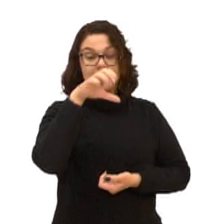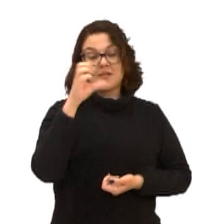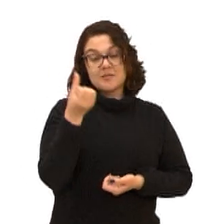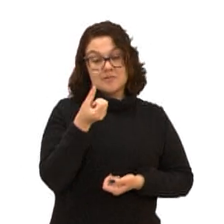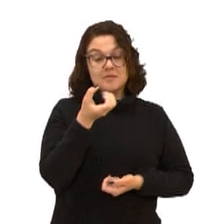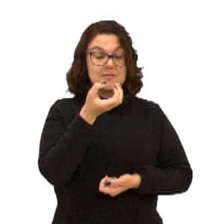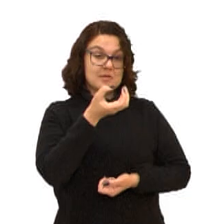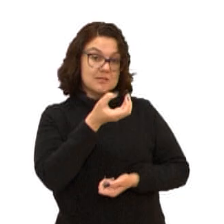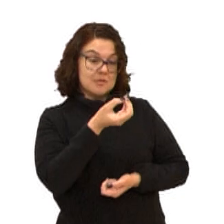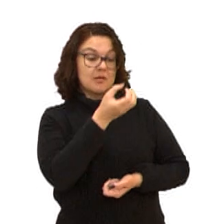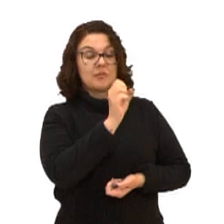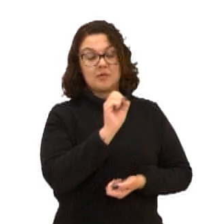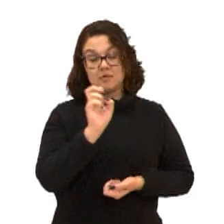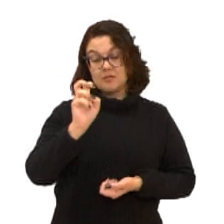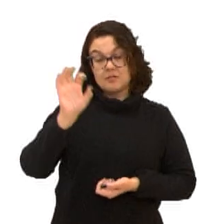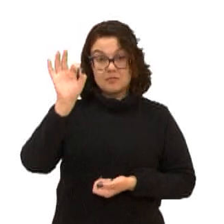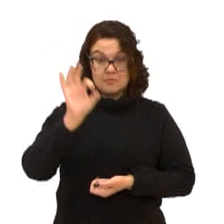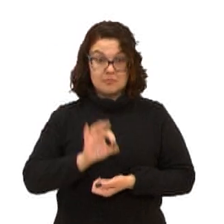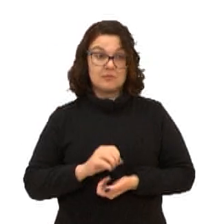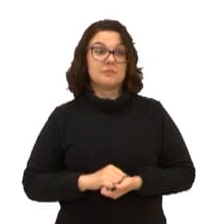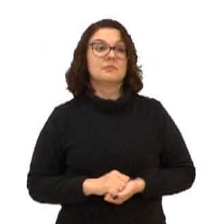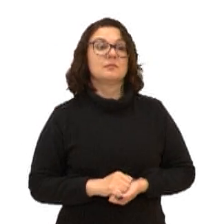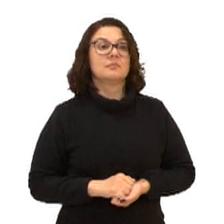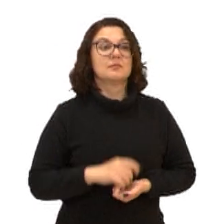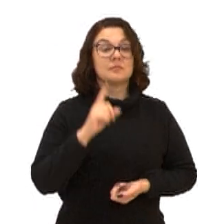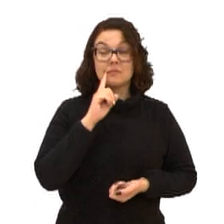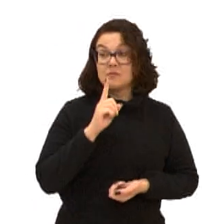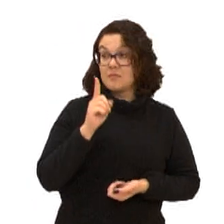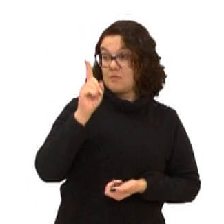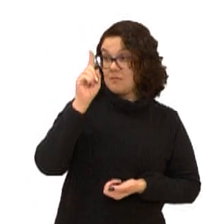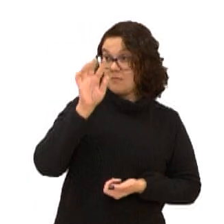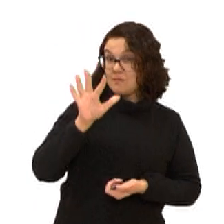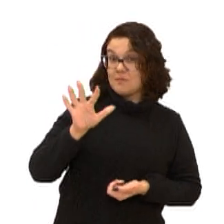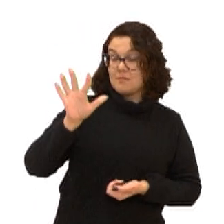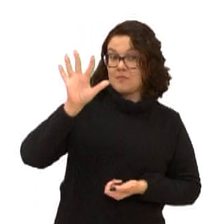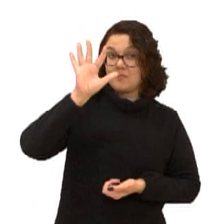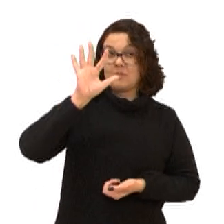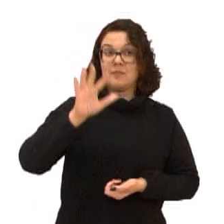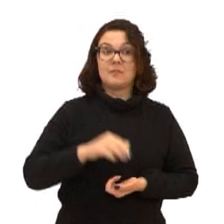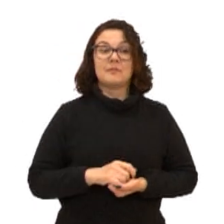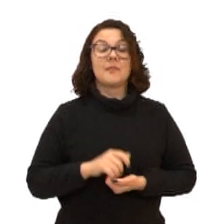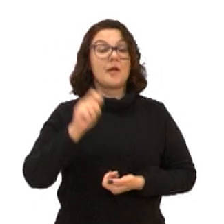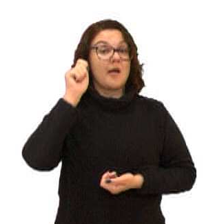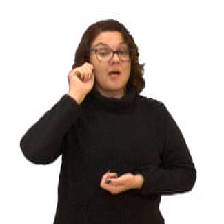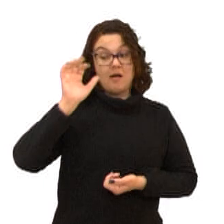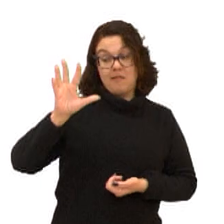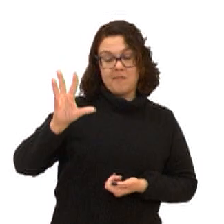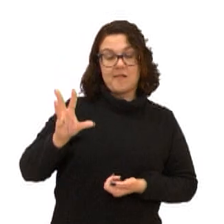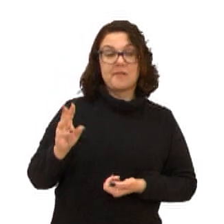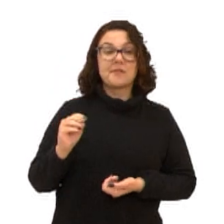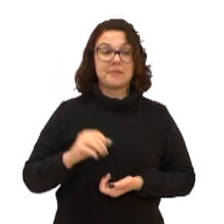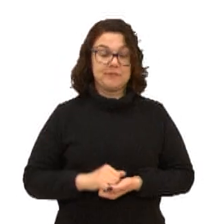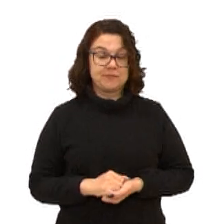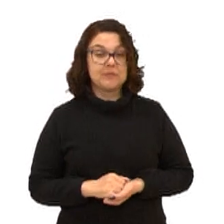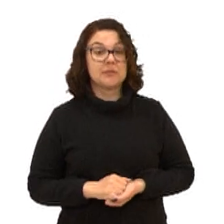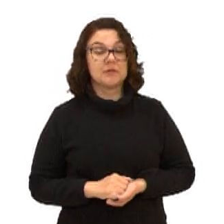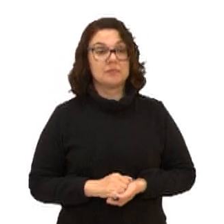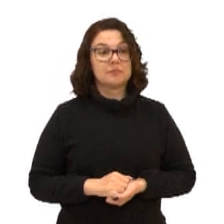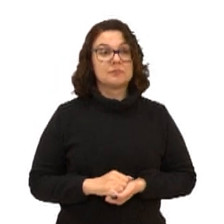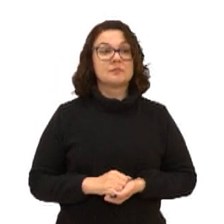60% e 85%. A gente tem aqui uma grande parte da África com essa taxa entre 60%